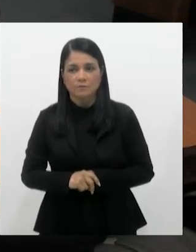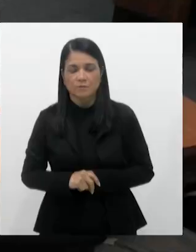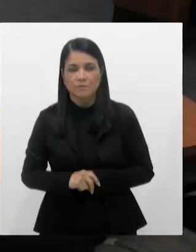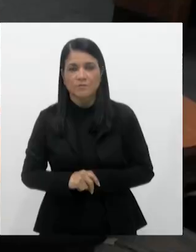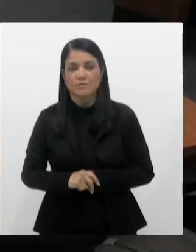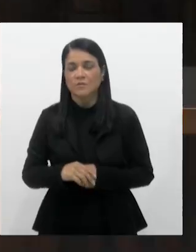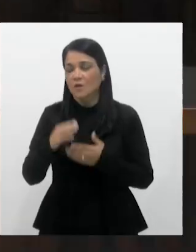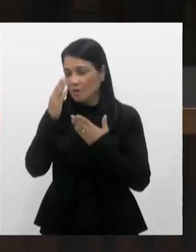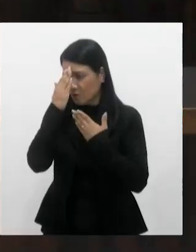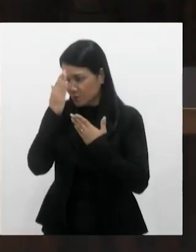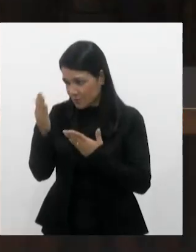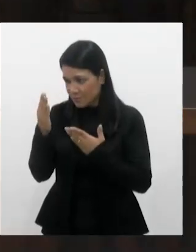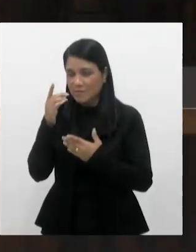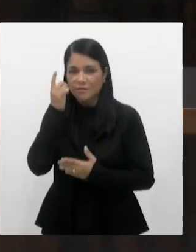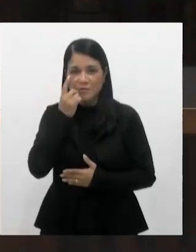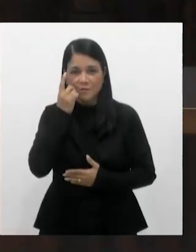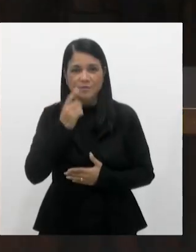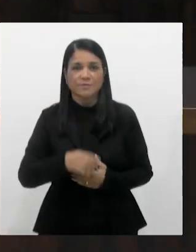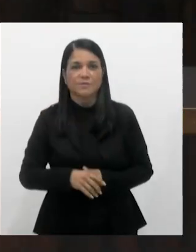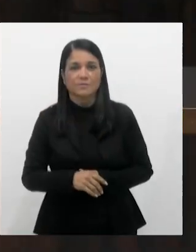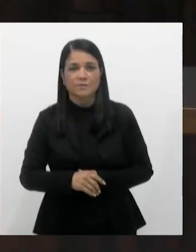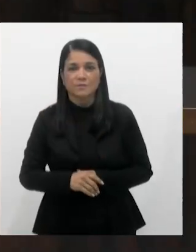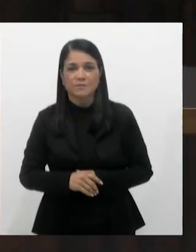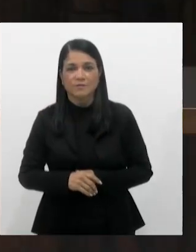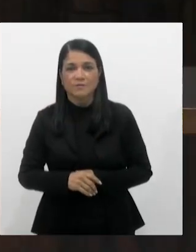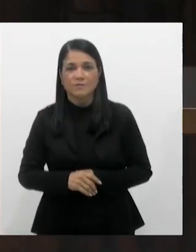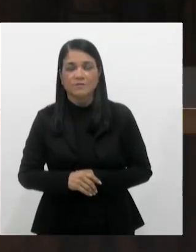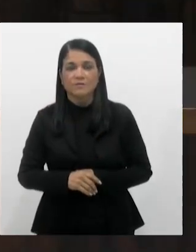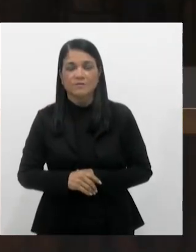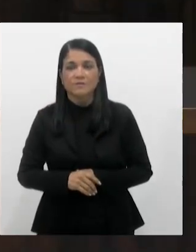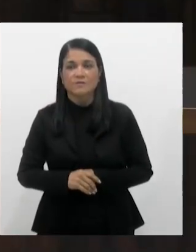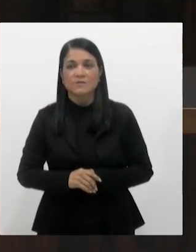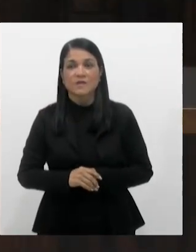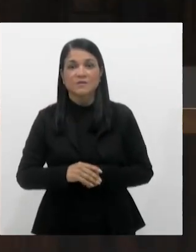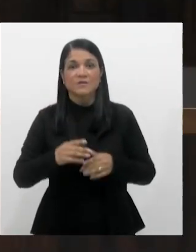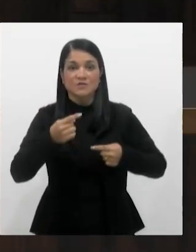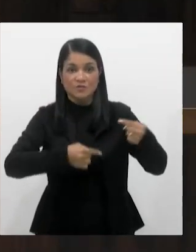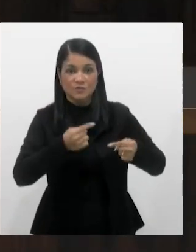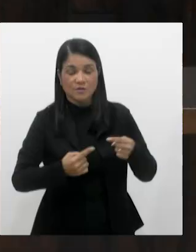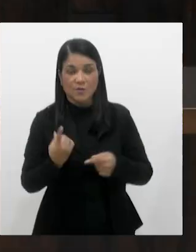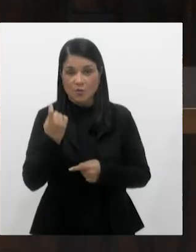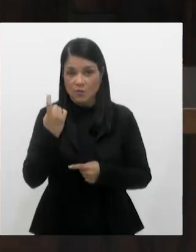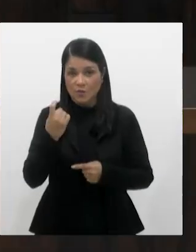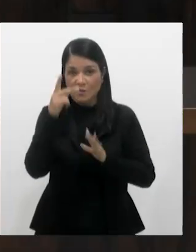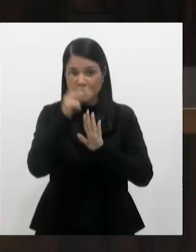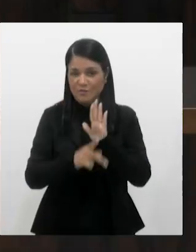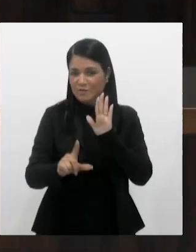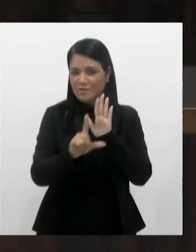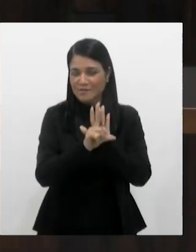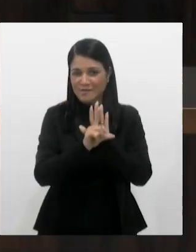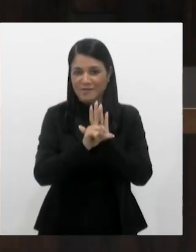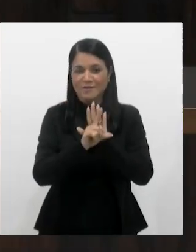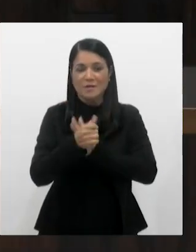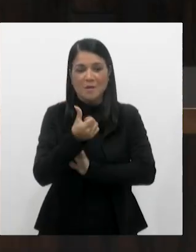Obrigado, deputada Lília. Em regime de urgência, em discussão única, projeto de lei